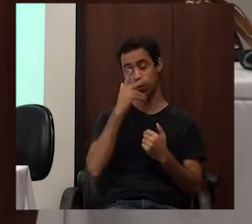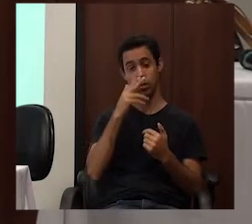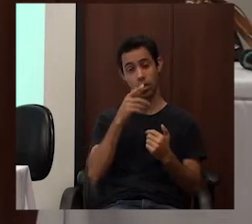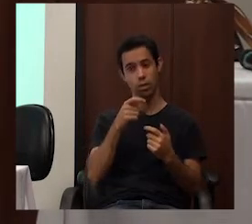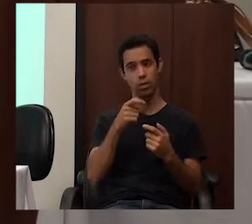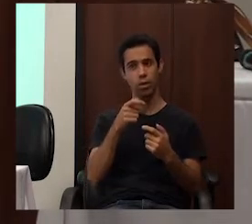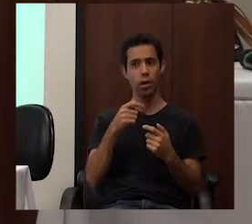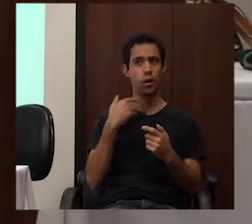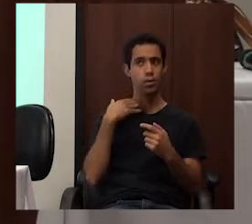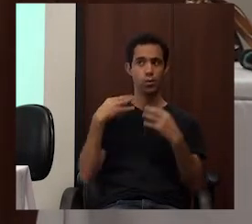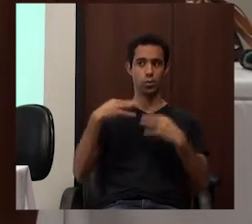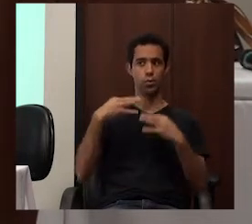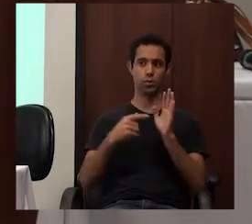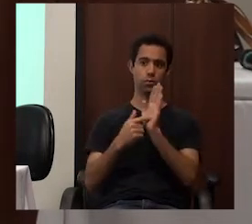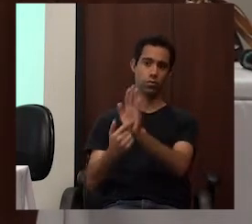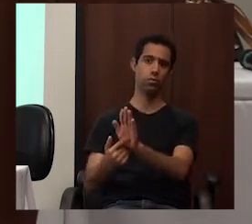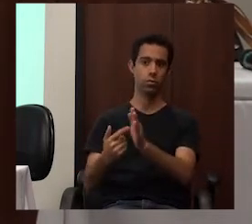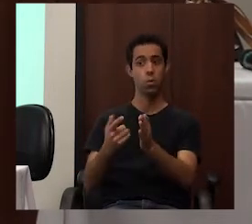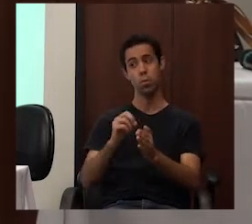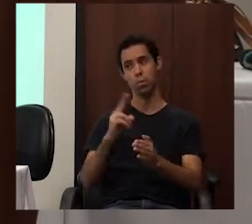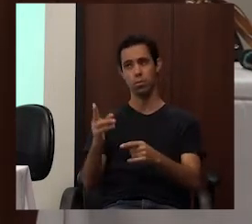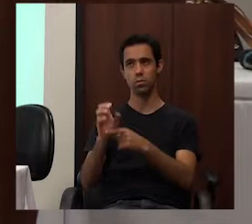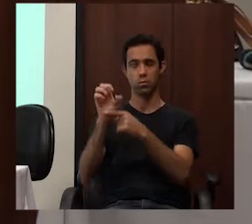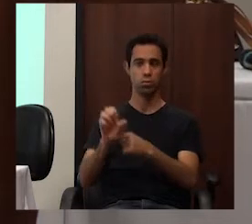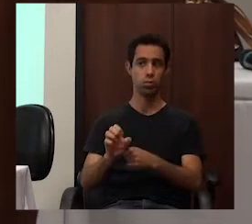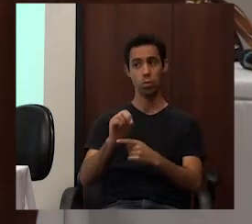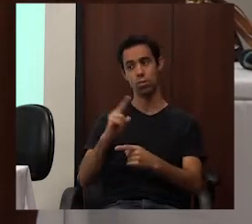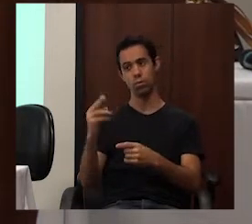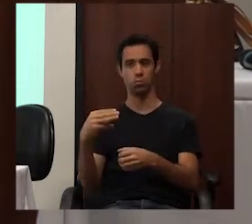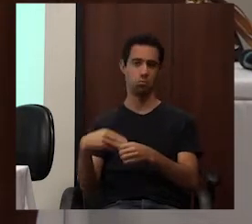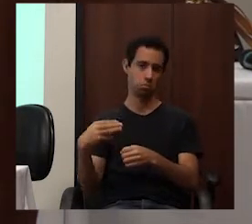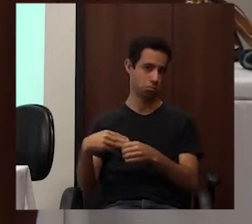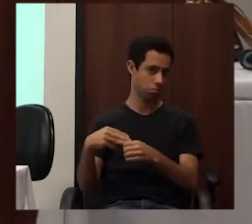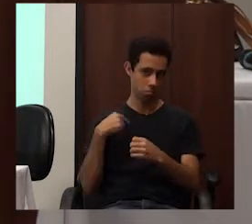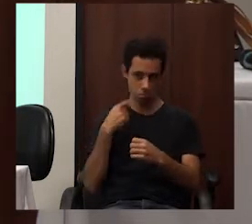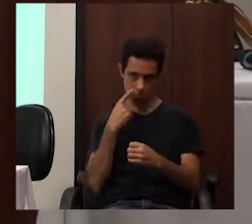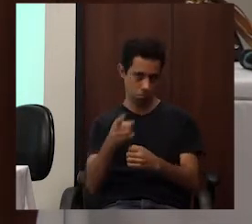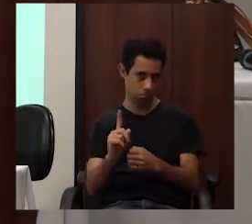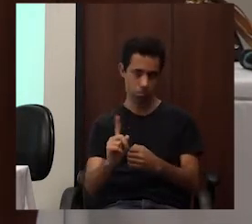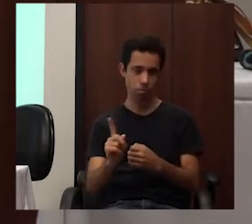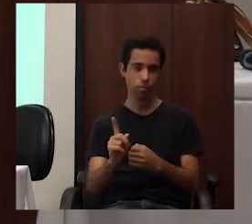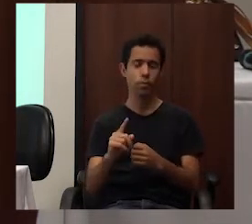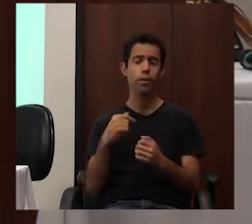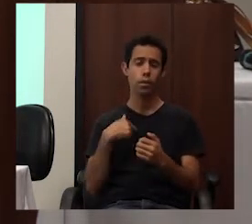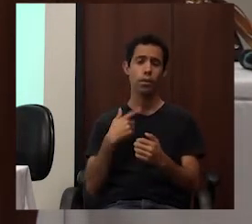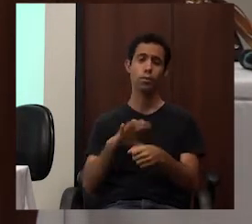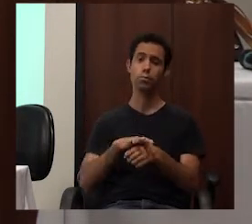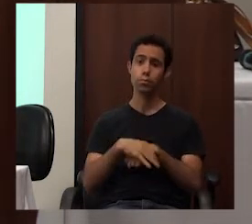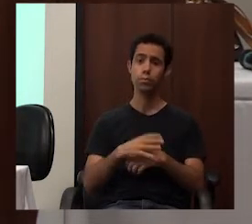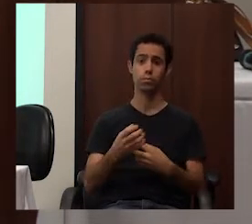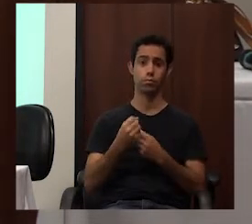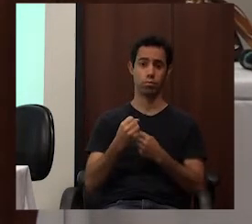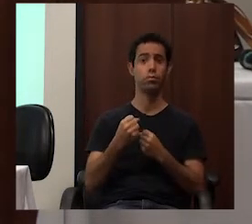judicializada, pelo menos na esfera estadual ou municipal, que busque assegurar